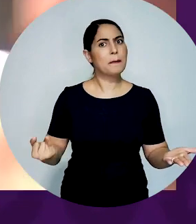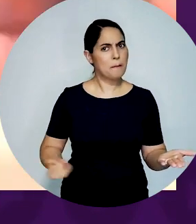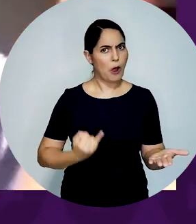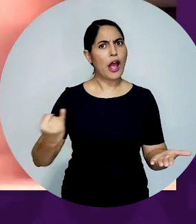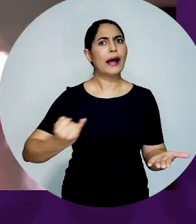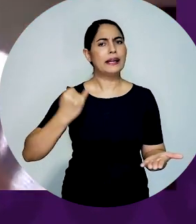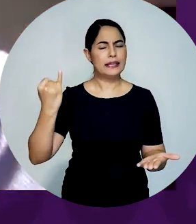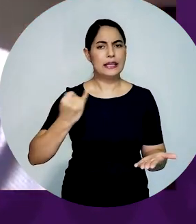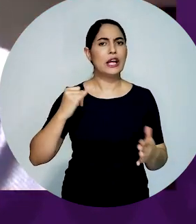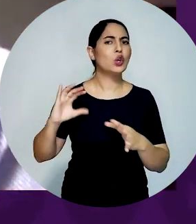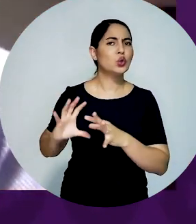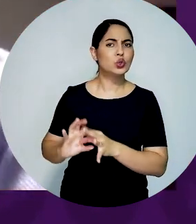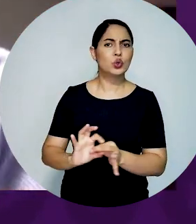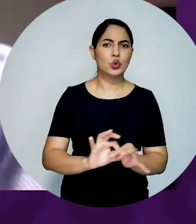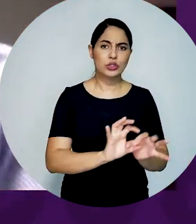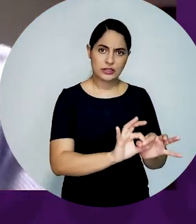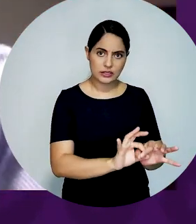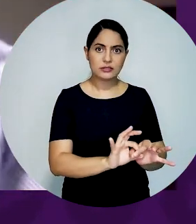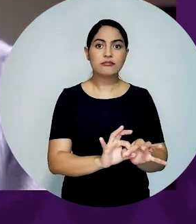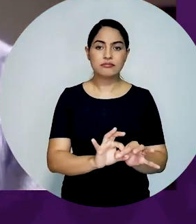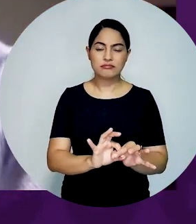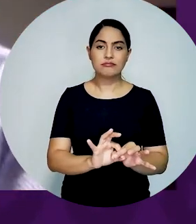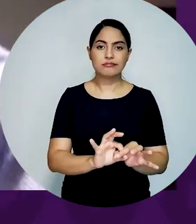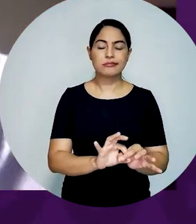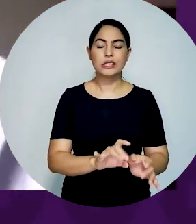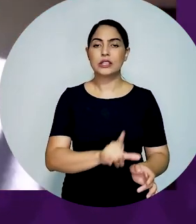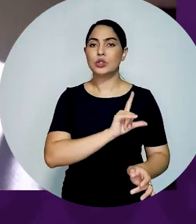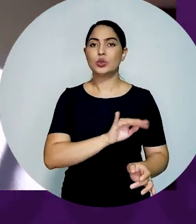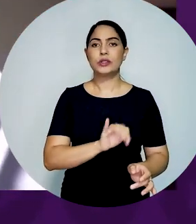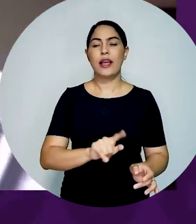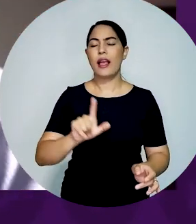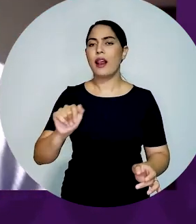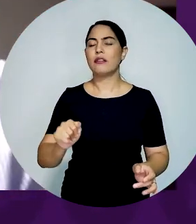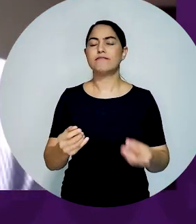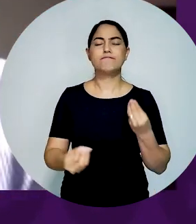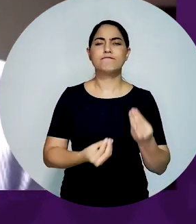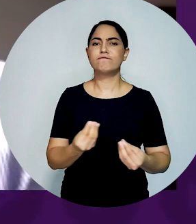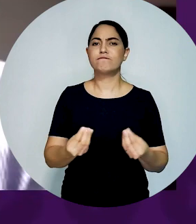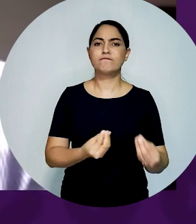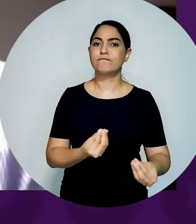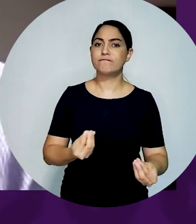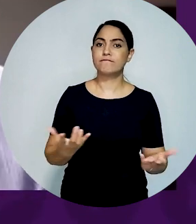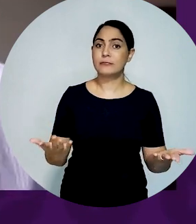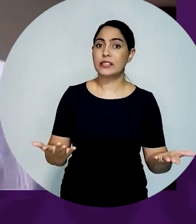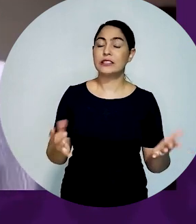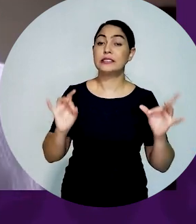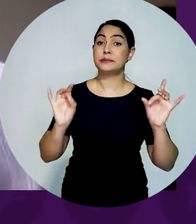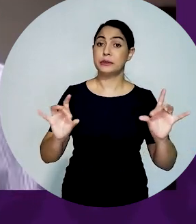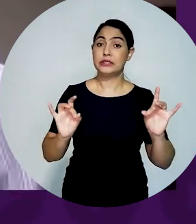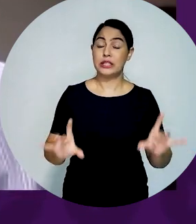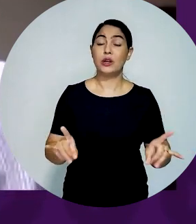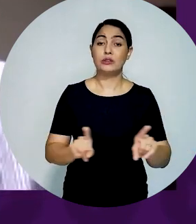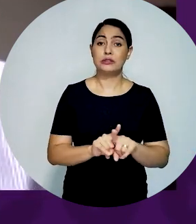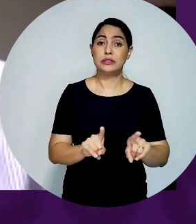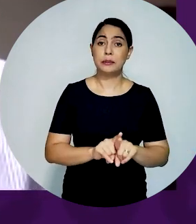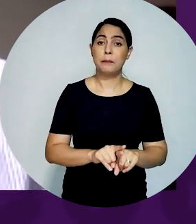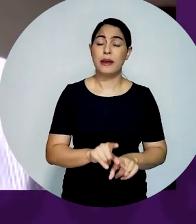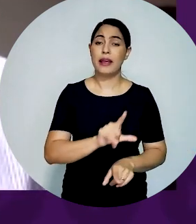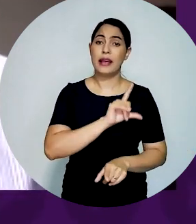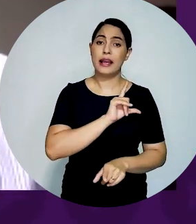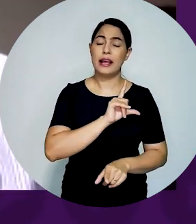momentos, passado, presente e futuro, envolvendo o tema da antecipação de tutela e,